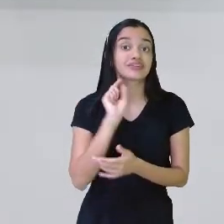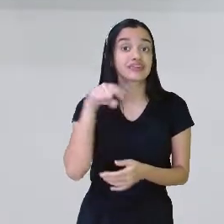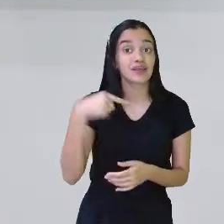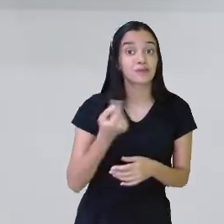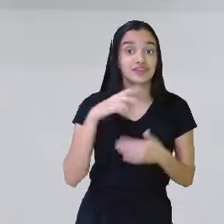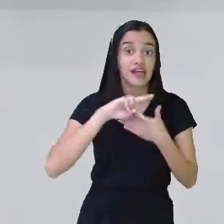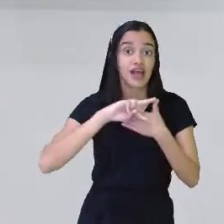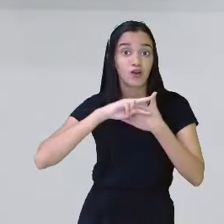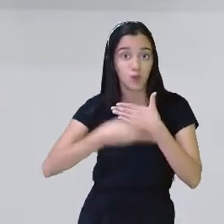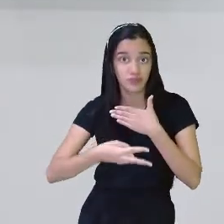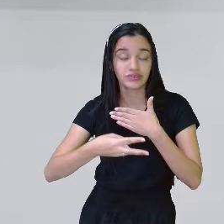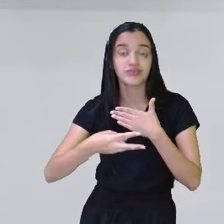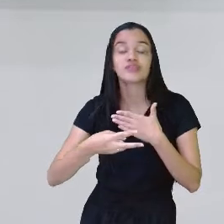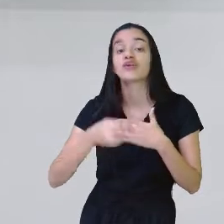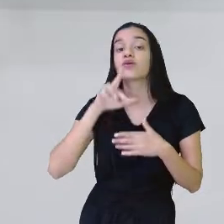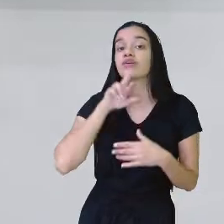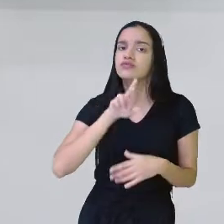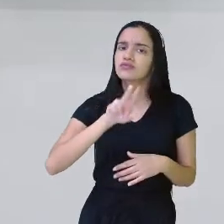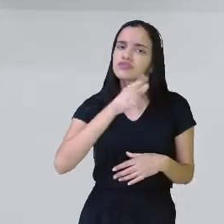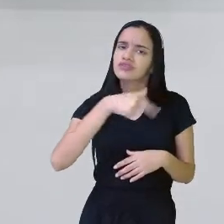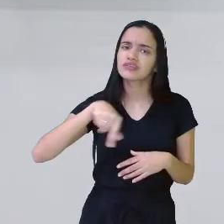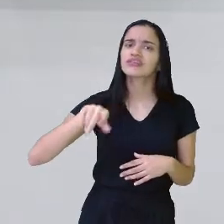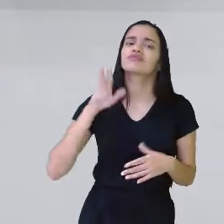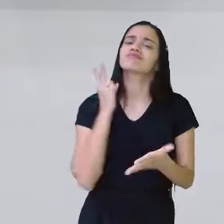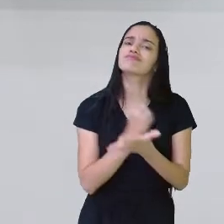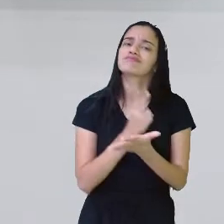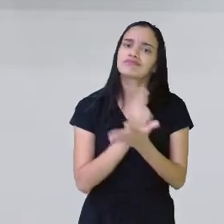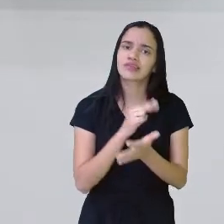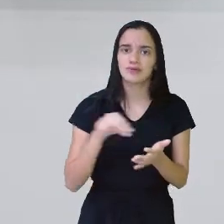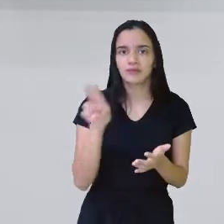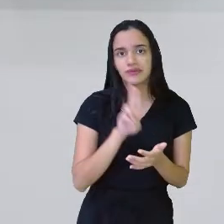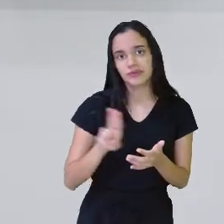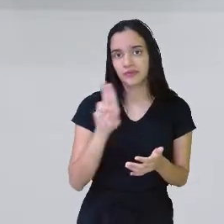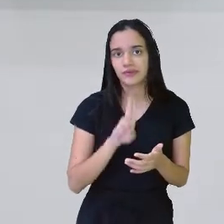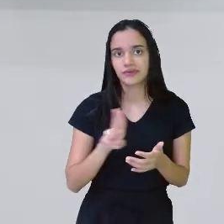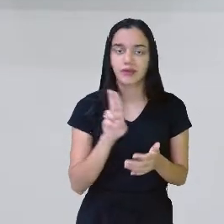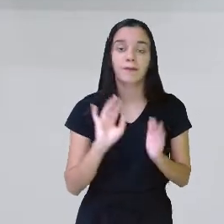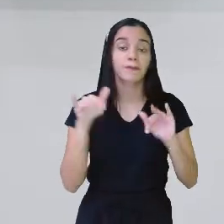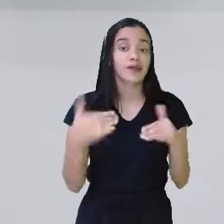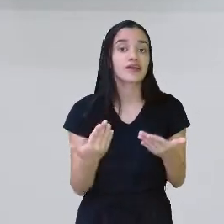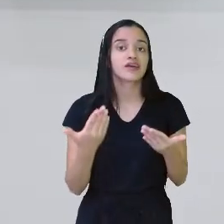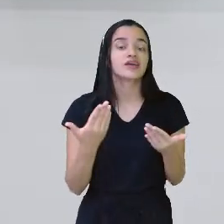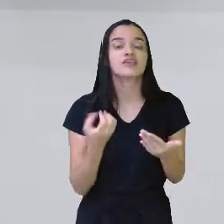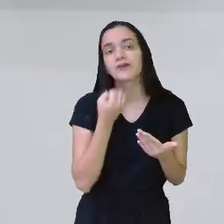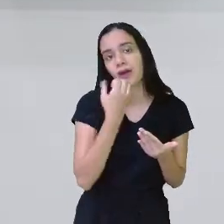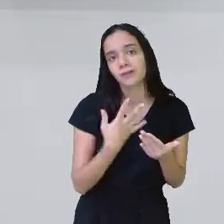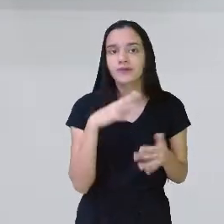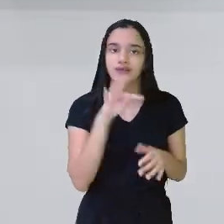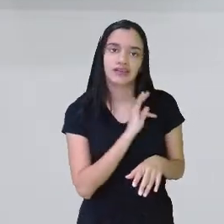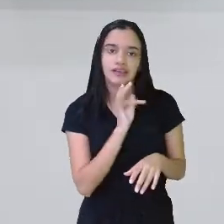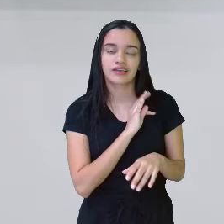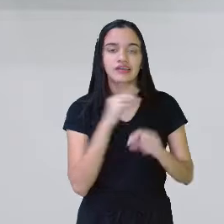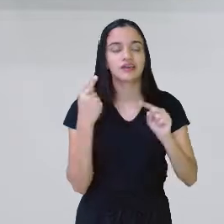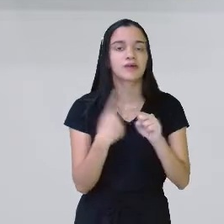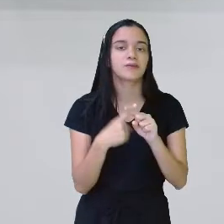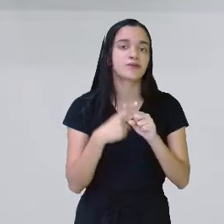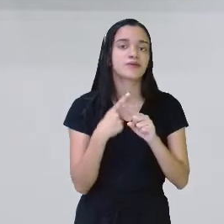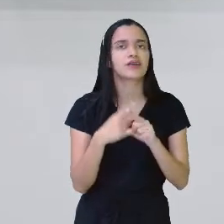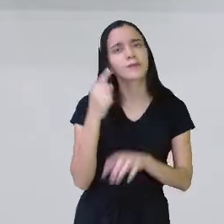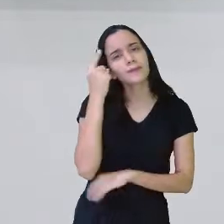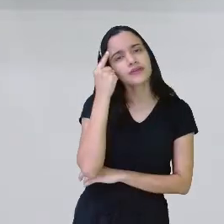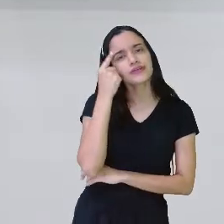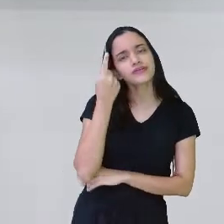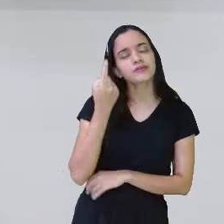as consequências e resultados. Então você vai sempre usar essa causa e efeito. E aí é uma boa técnica porque a gente geralmente pensa